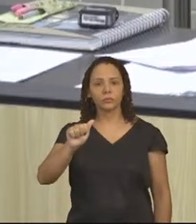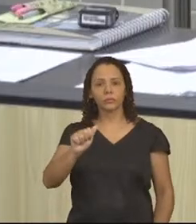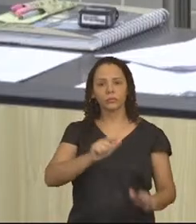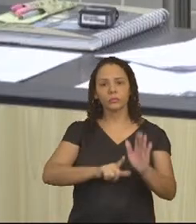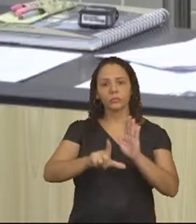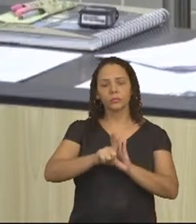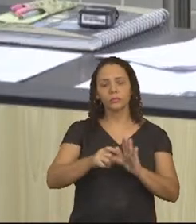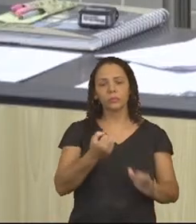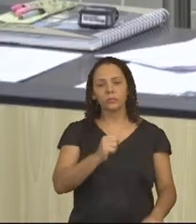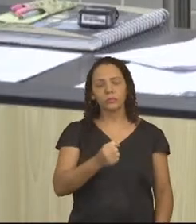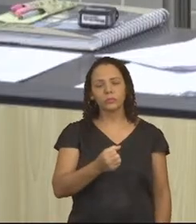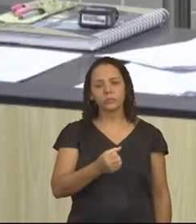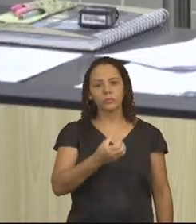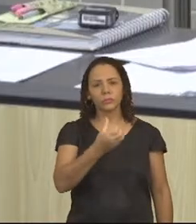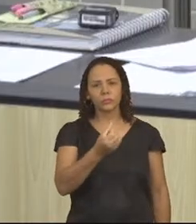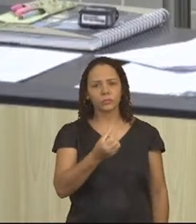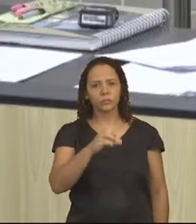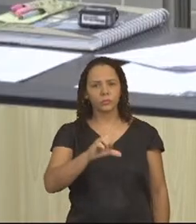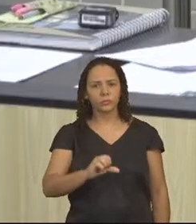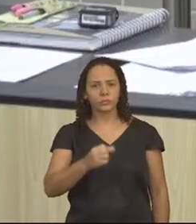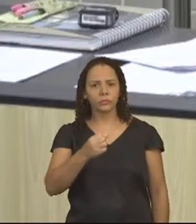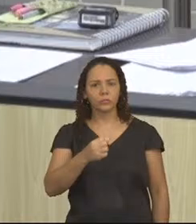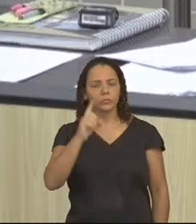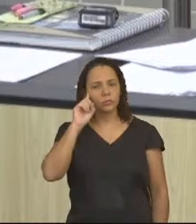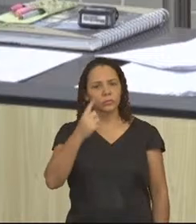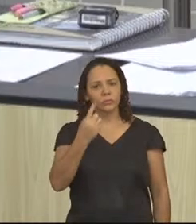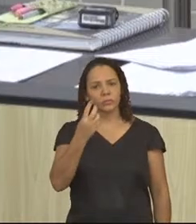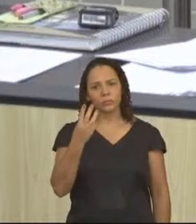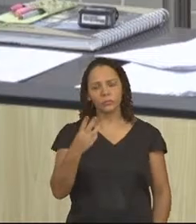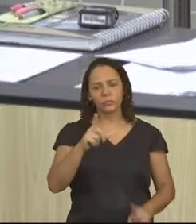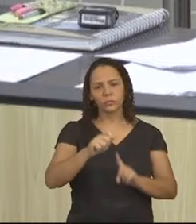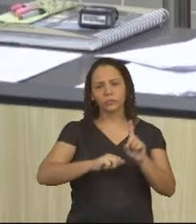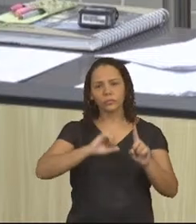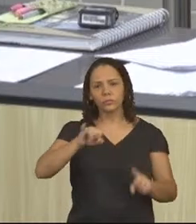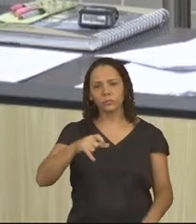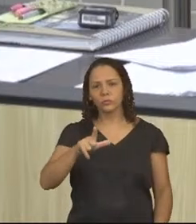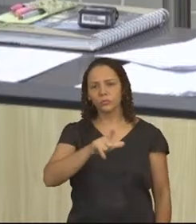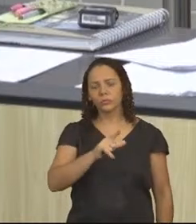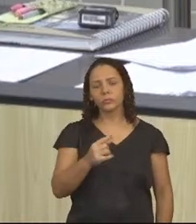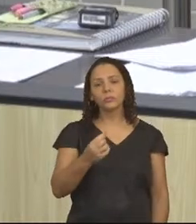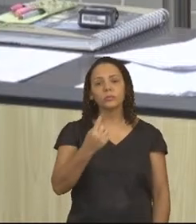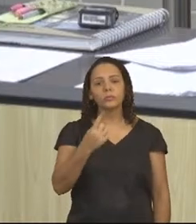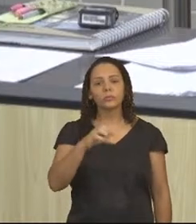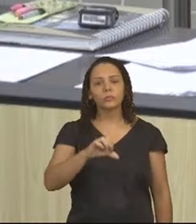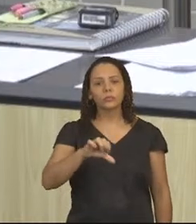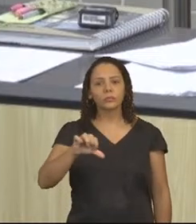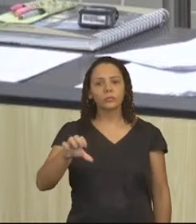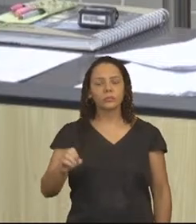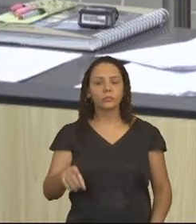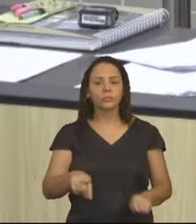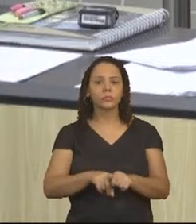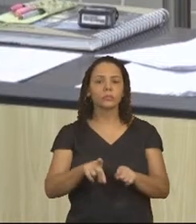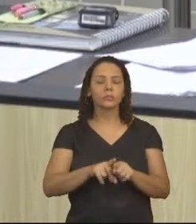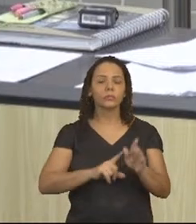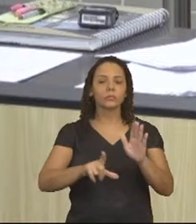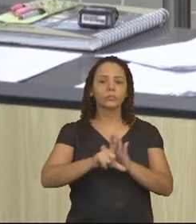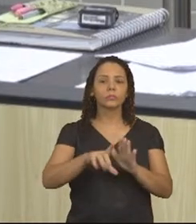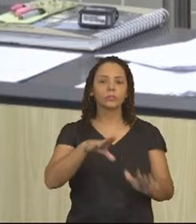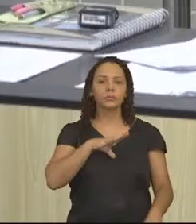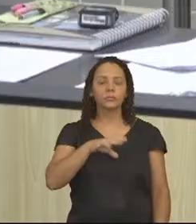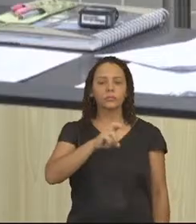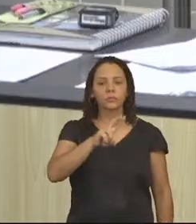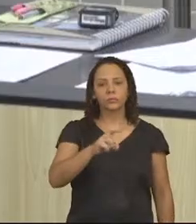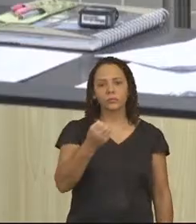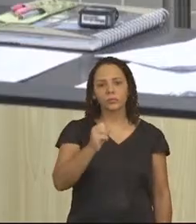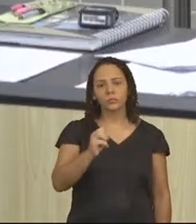8.069, de 13 de julho de 1990, e observada ainda a Lei Municipal 5803,